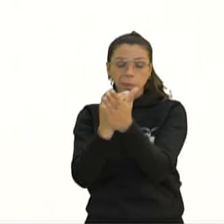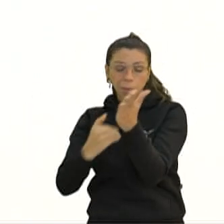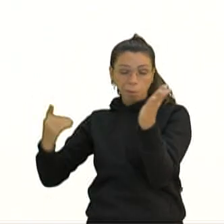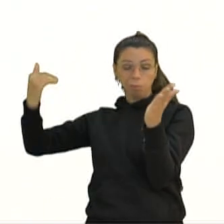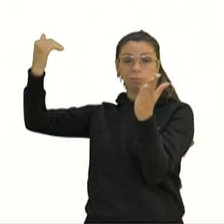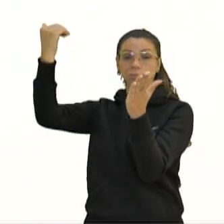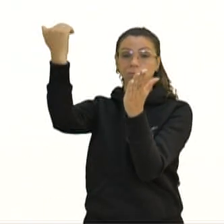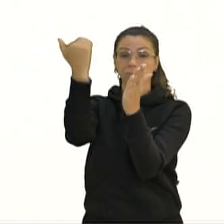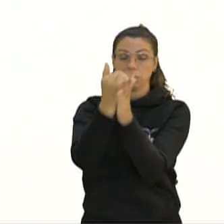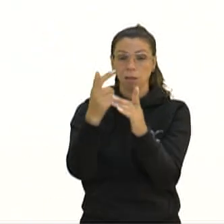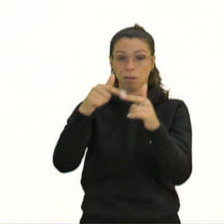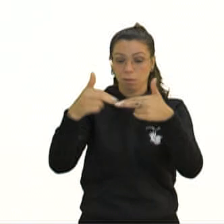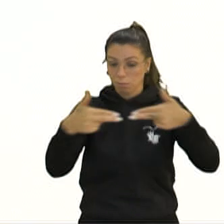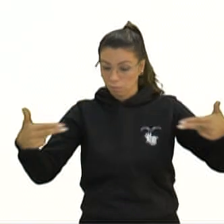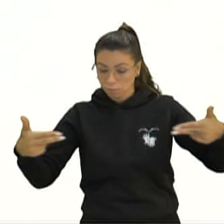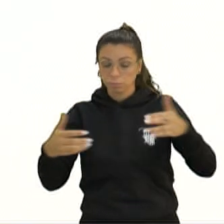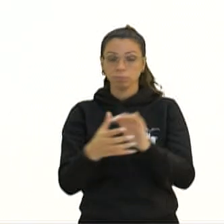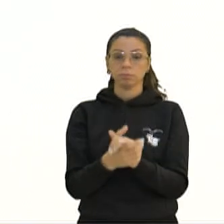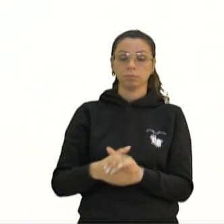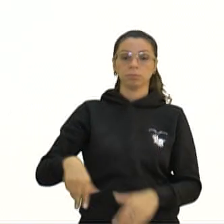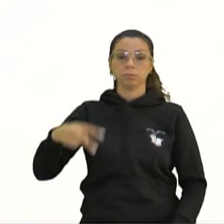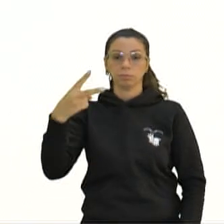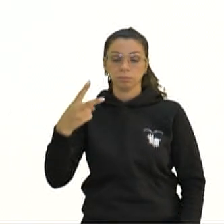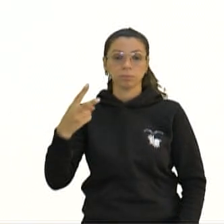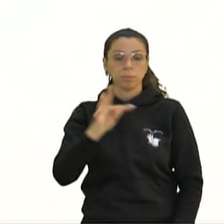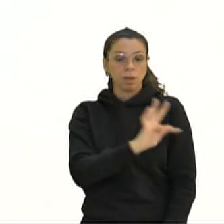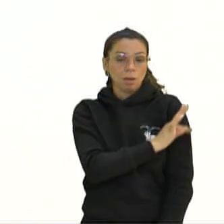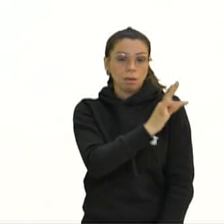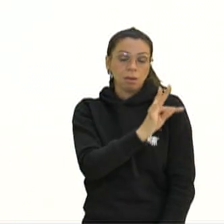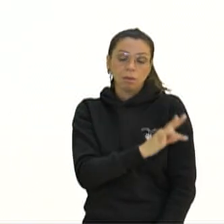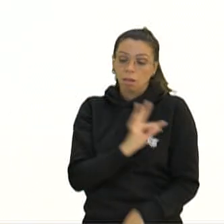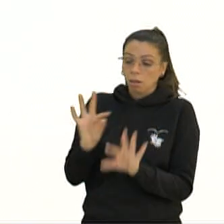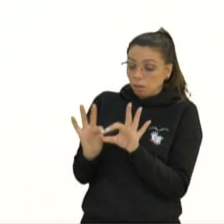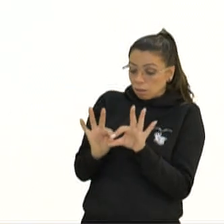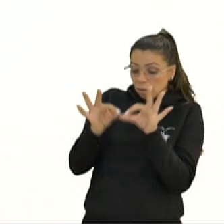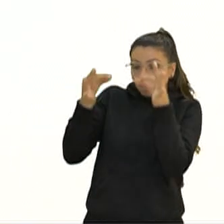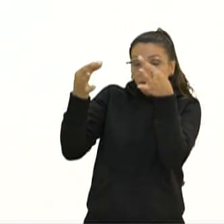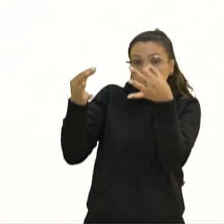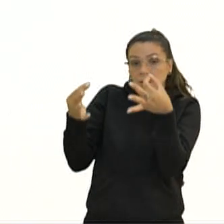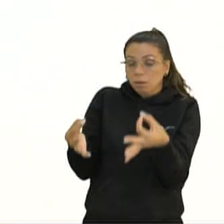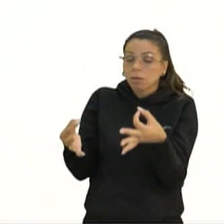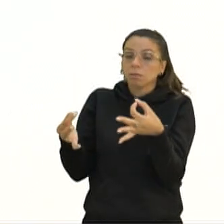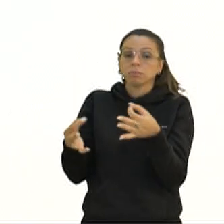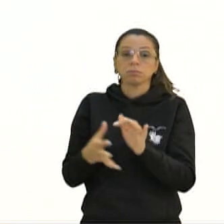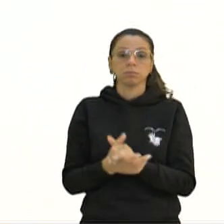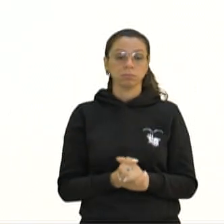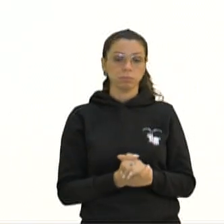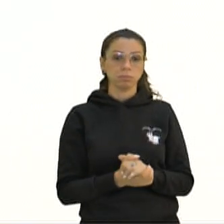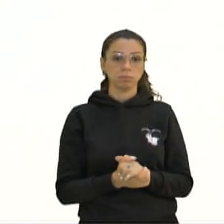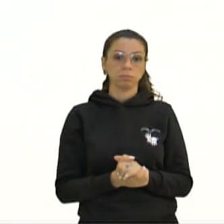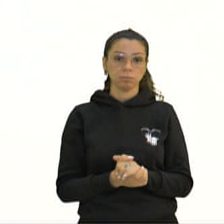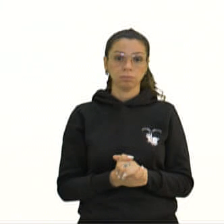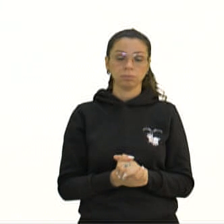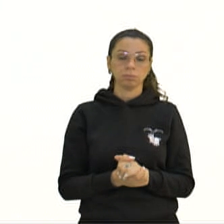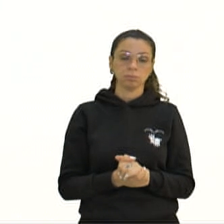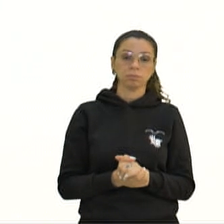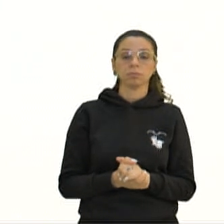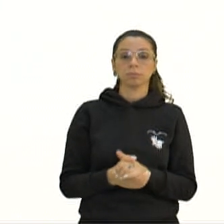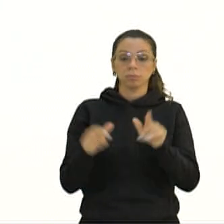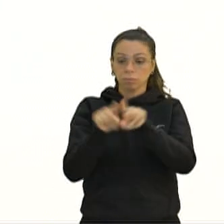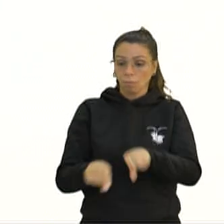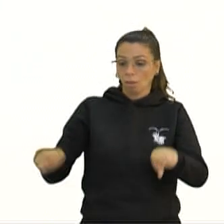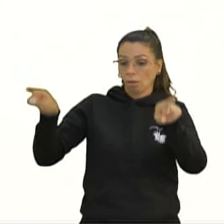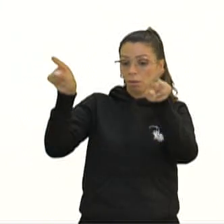produtividade. Segundo, utiliza técnicas mais simples ou rudimentar. Terceiro, rotação